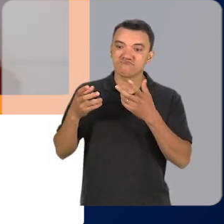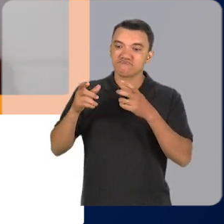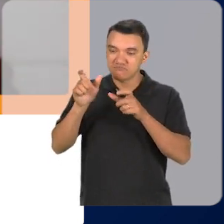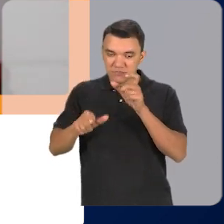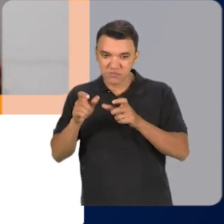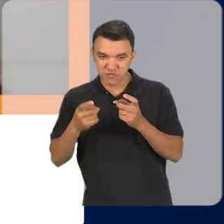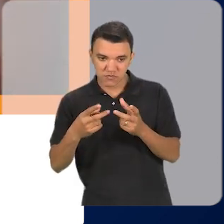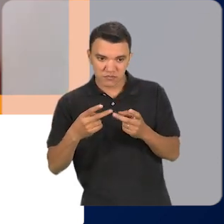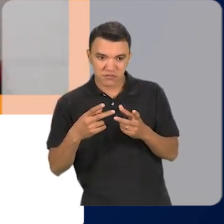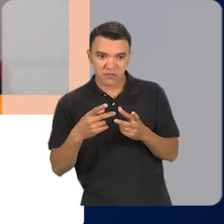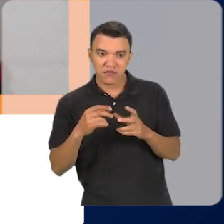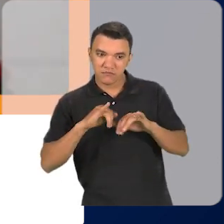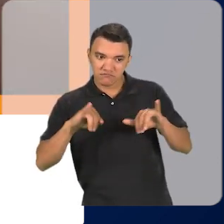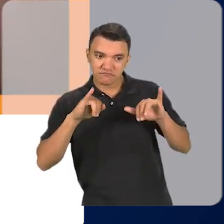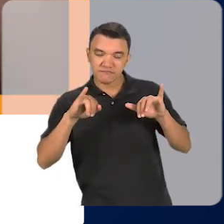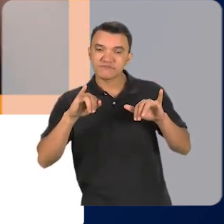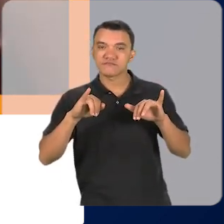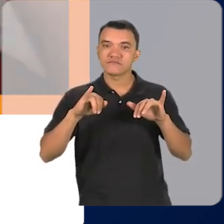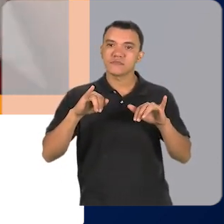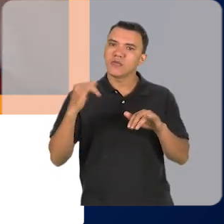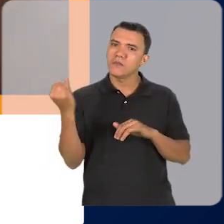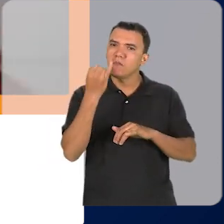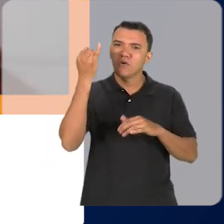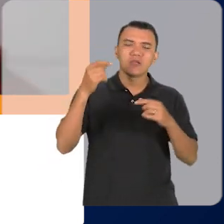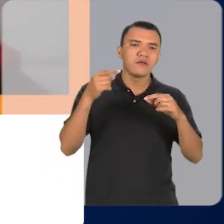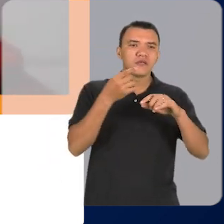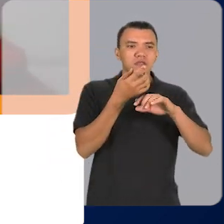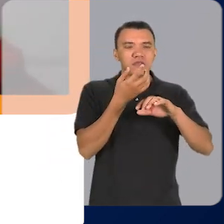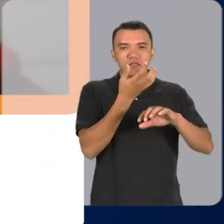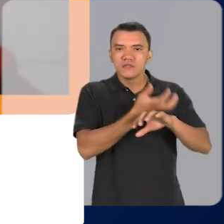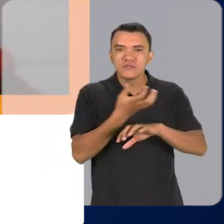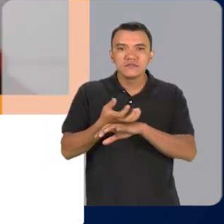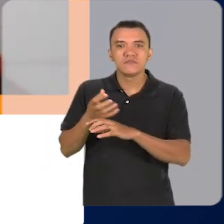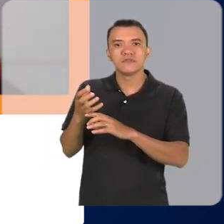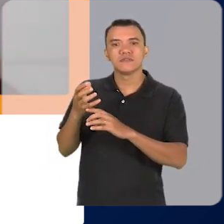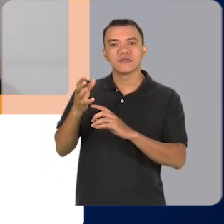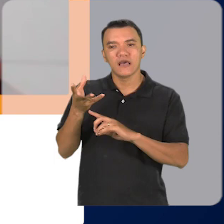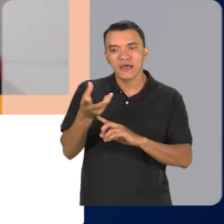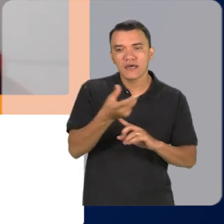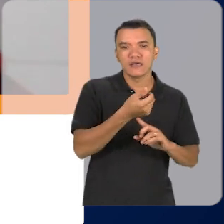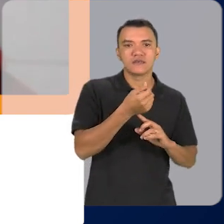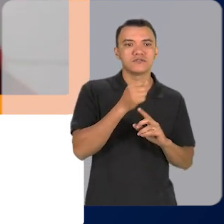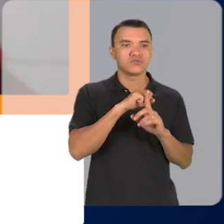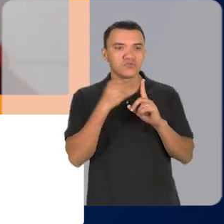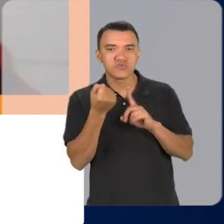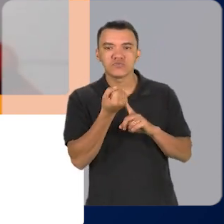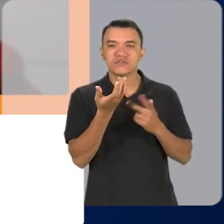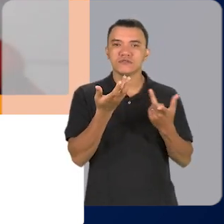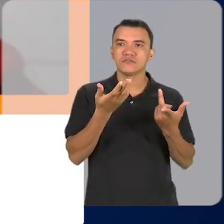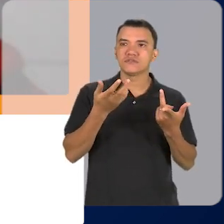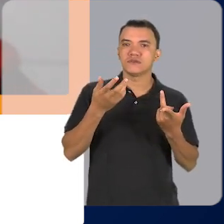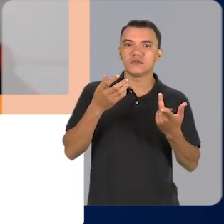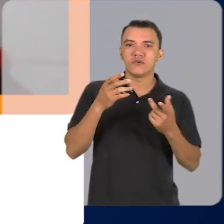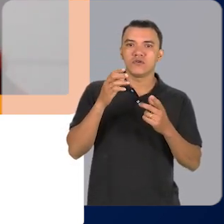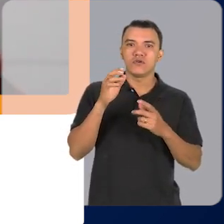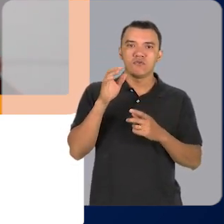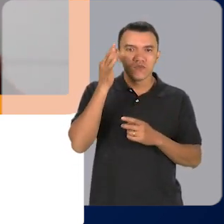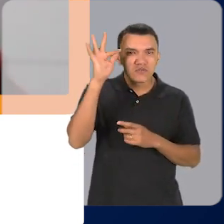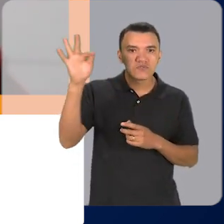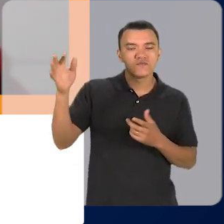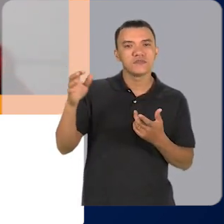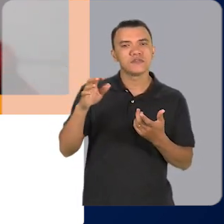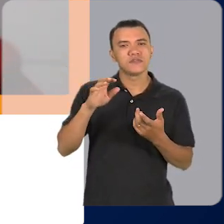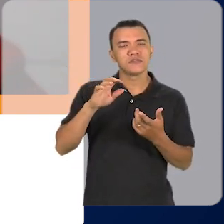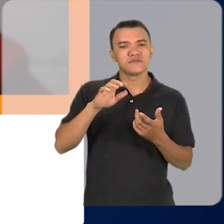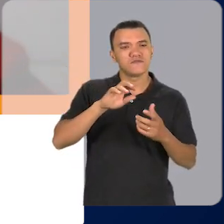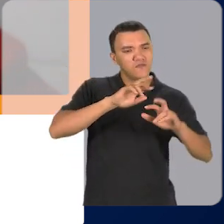em sociologia, em filosofia, tantas outras áreas de conhecimento, que às vezes a gente foca tanto em São Luís,